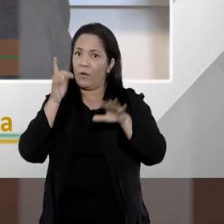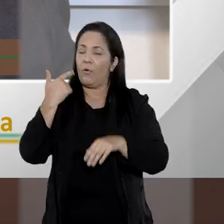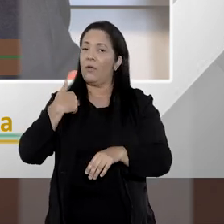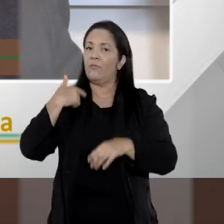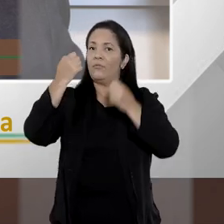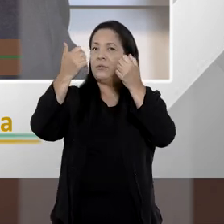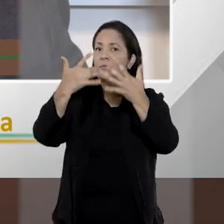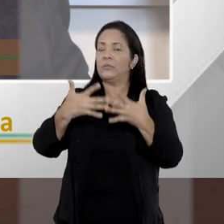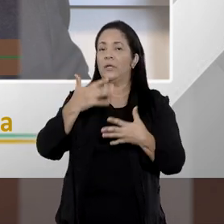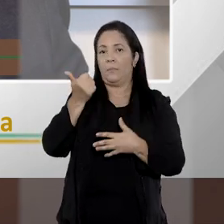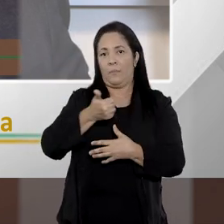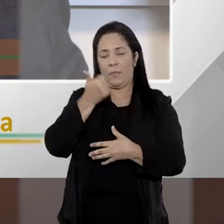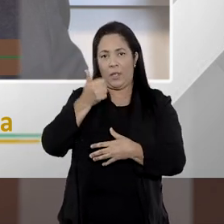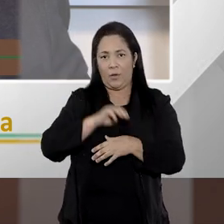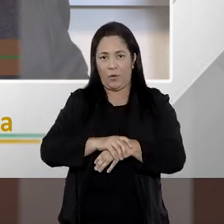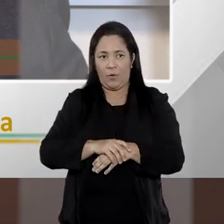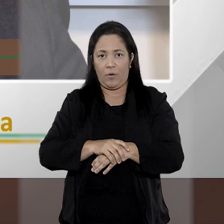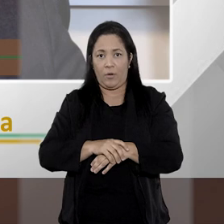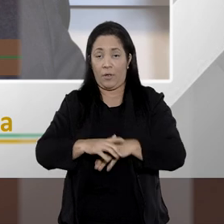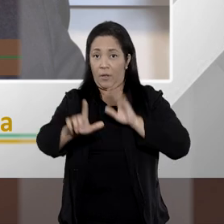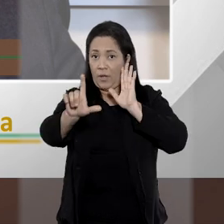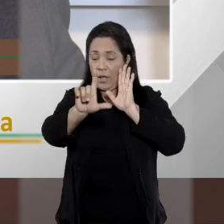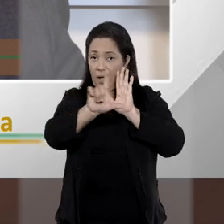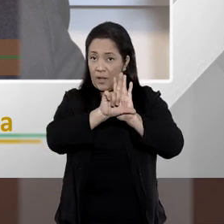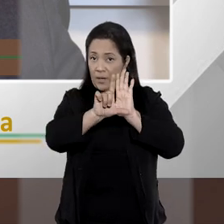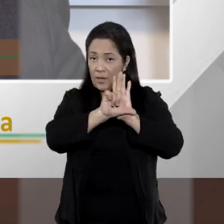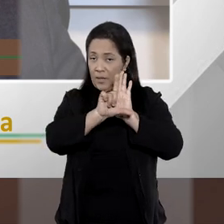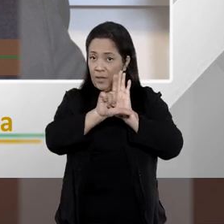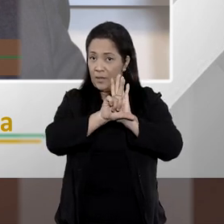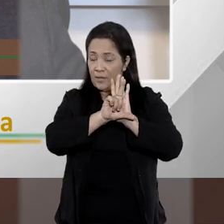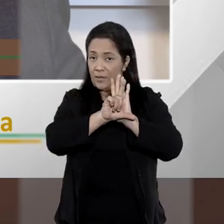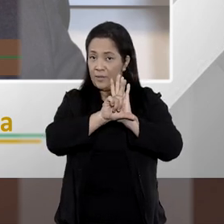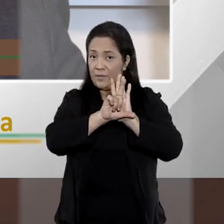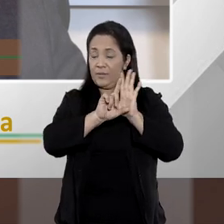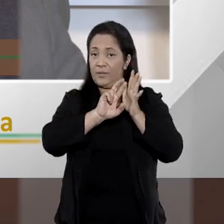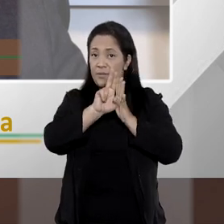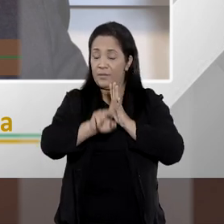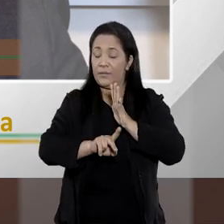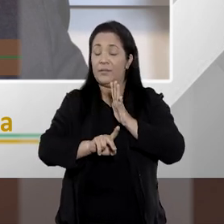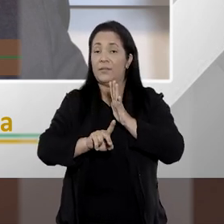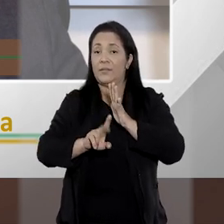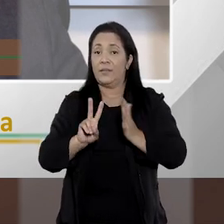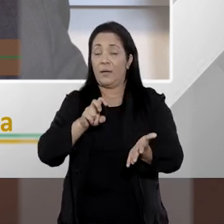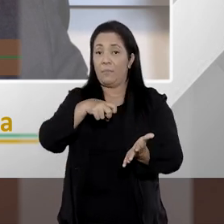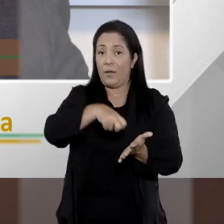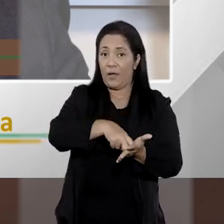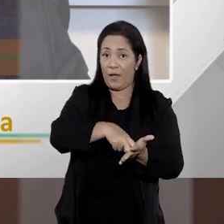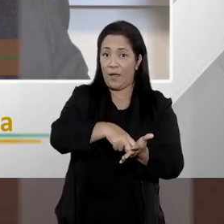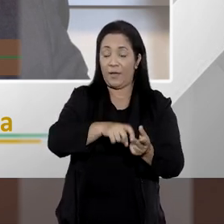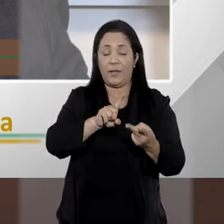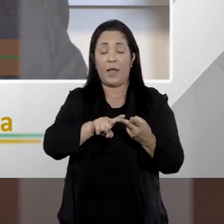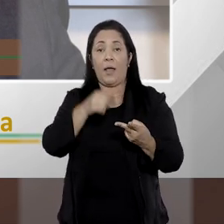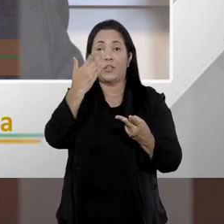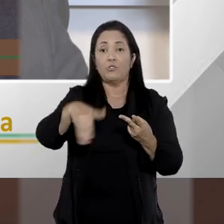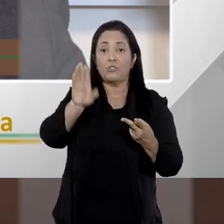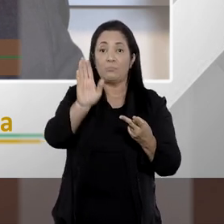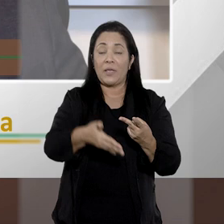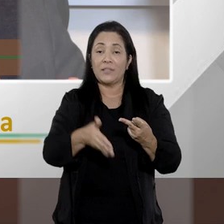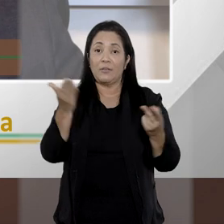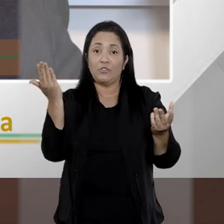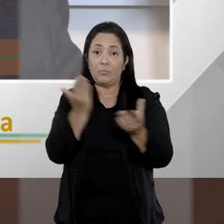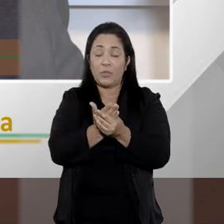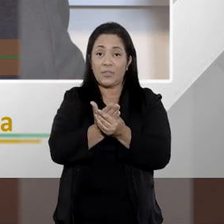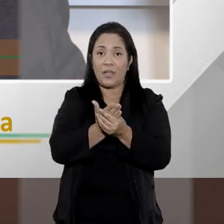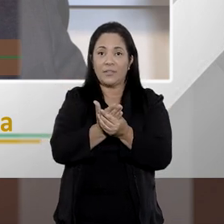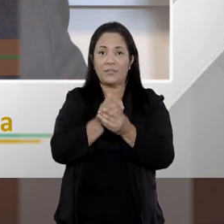falando, eu vou me referir aos institutos constantes da própria legislação, que são a transação penal e a suspensão condicional do processo